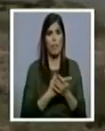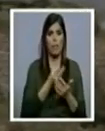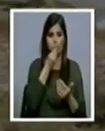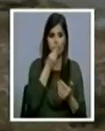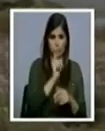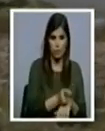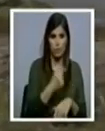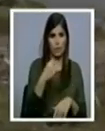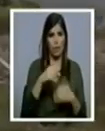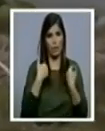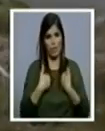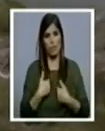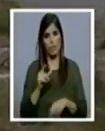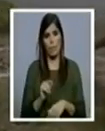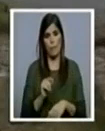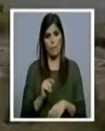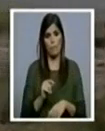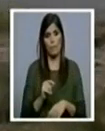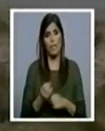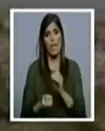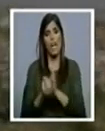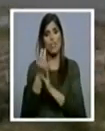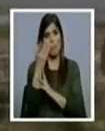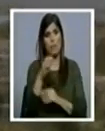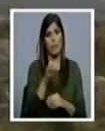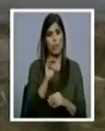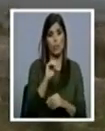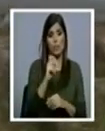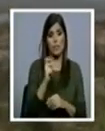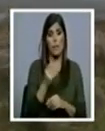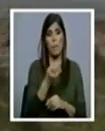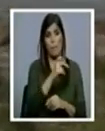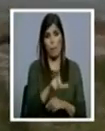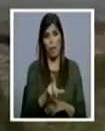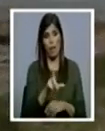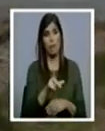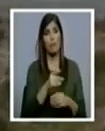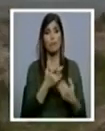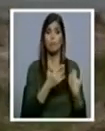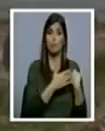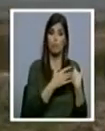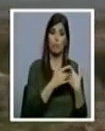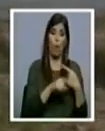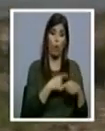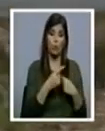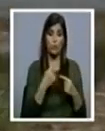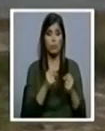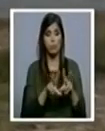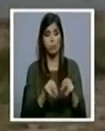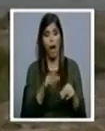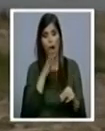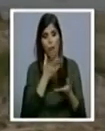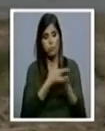encontrarem alimento e descanso. Já as plantas do sapal têm outras funções, purificam a água